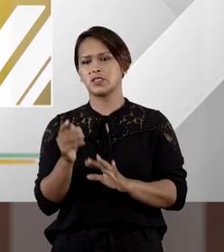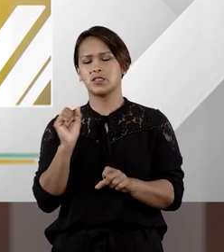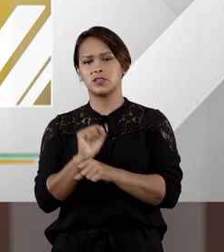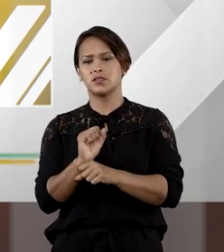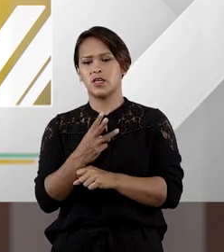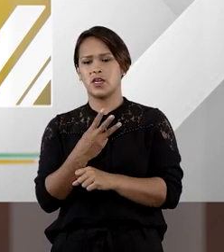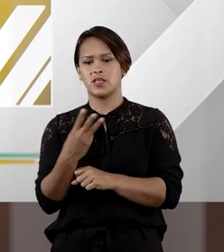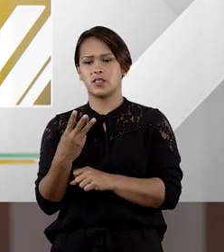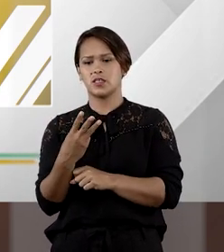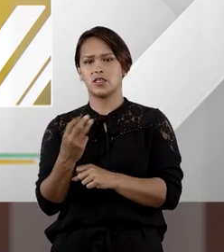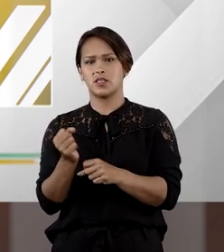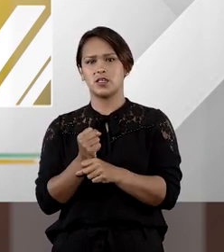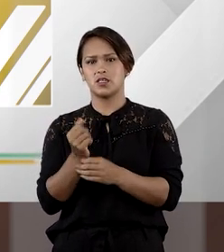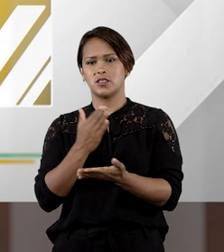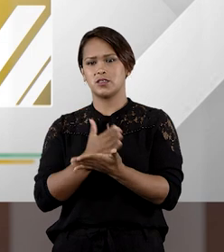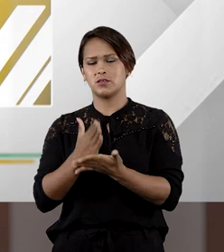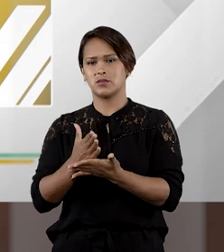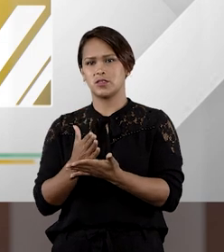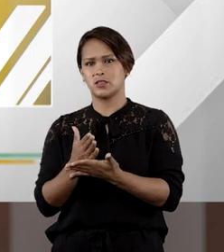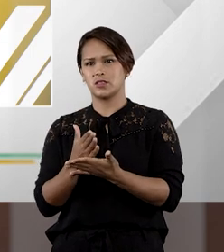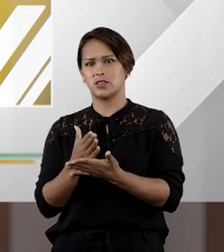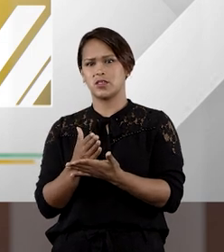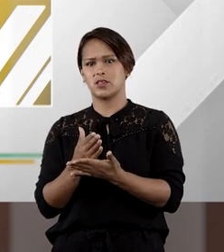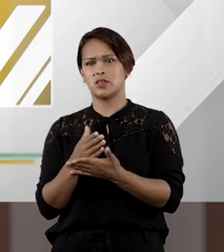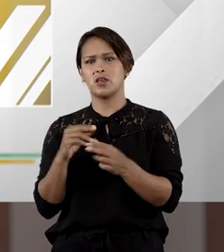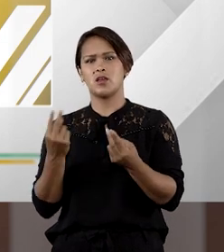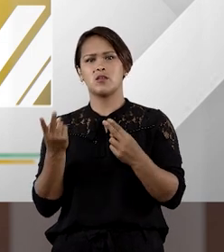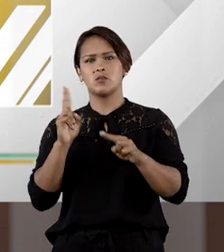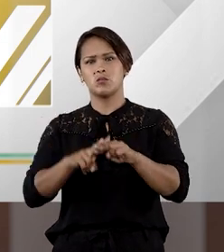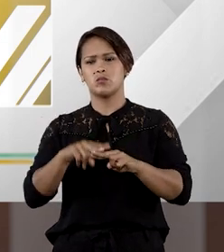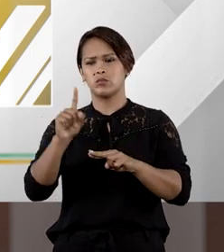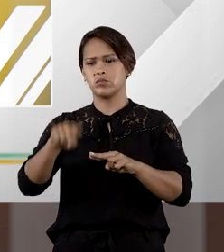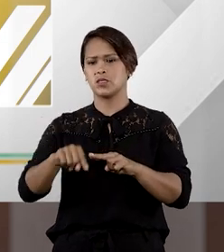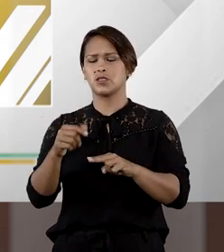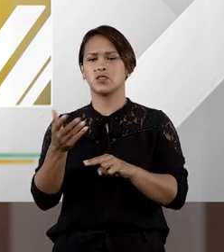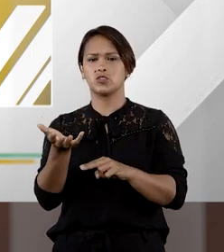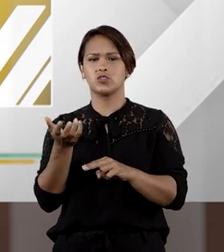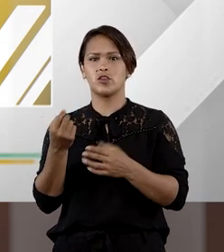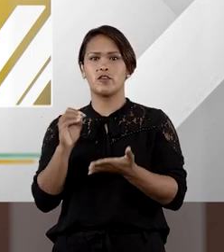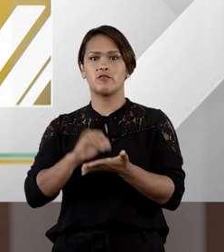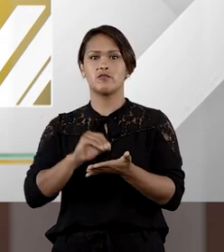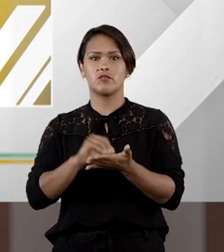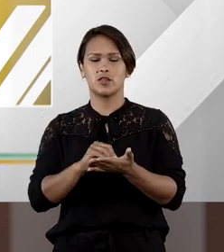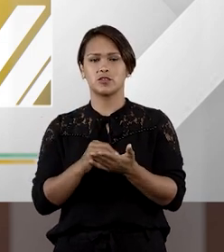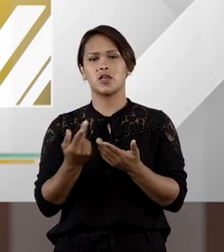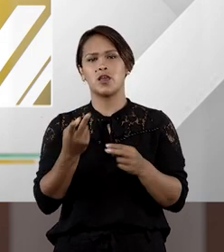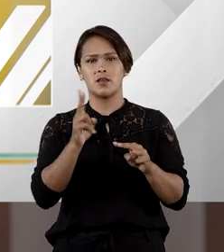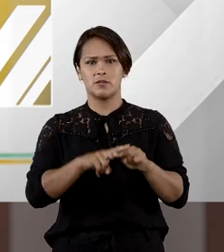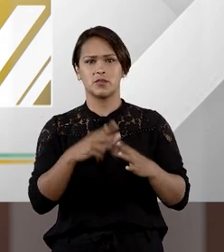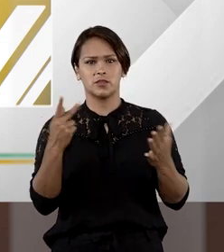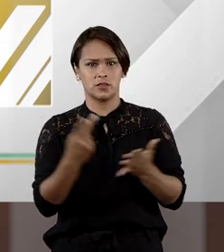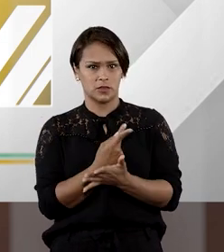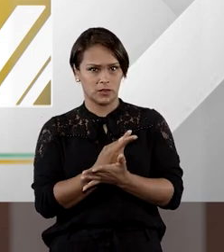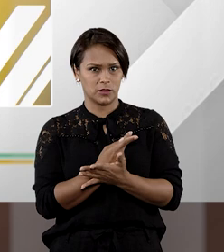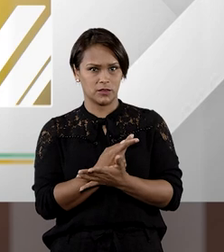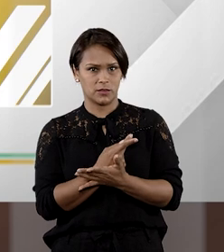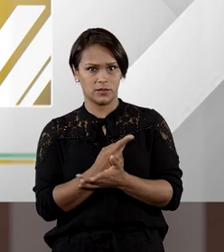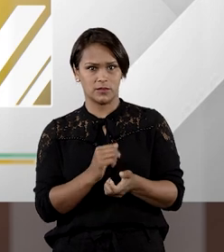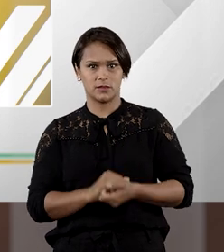esperar 3 parcelas da pensão alimentícia para executar o alimentante e, em caso de não cumprimento, ser decretada a prisão civil dele,